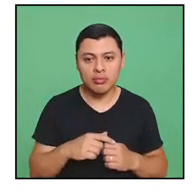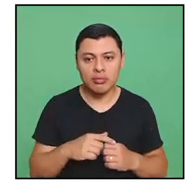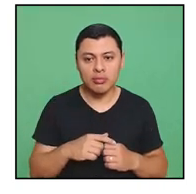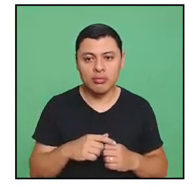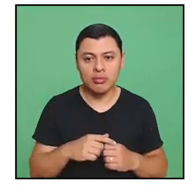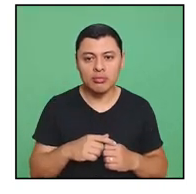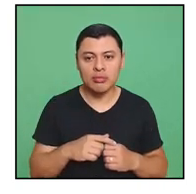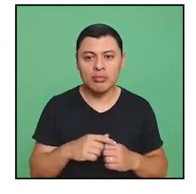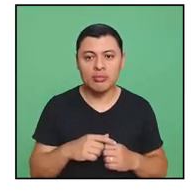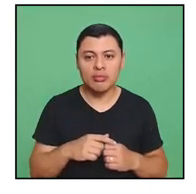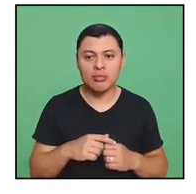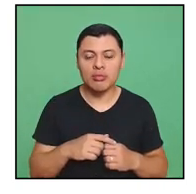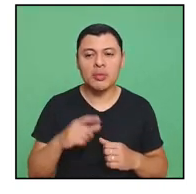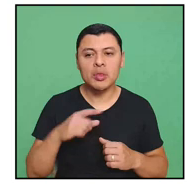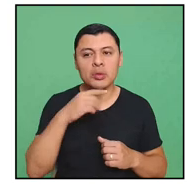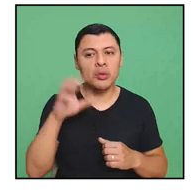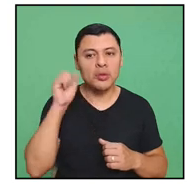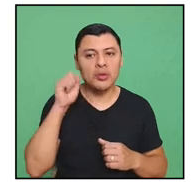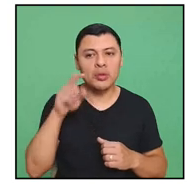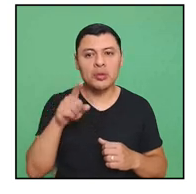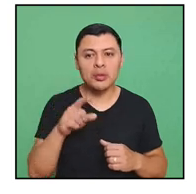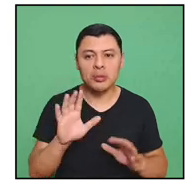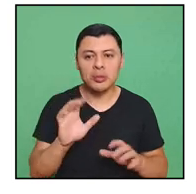É, eu não tô ouvindo vocês, só um instante.